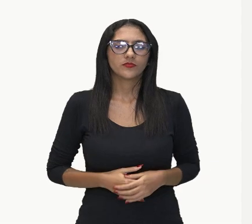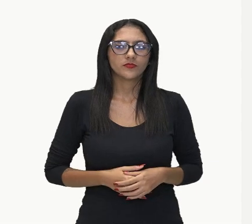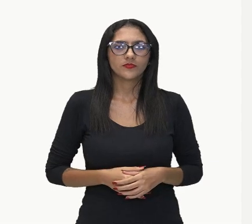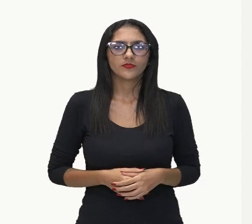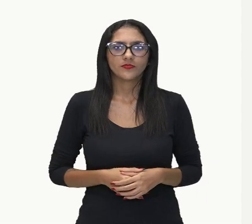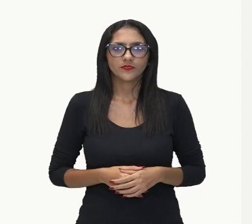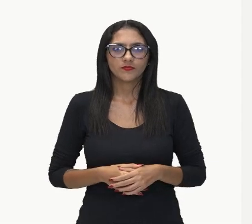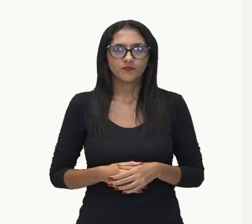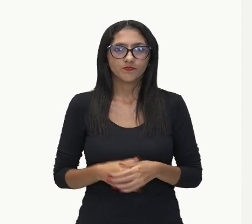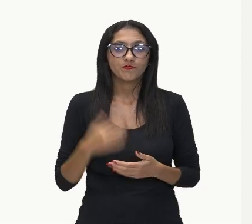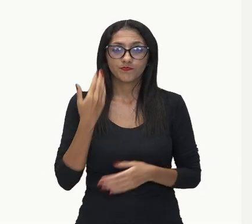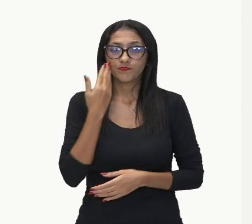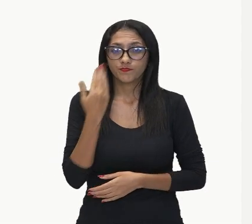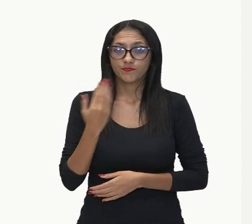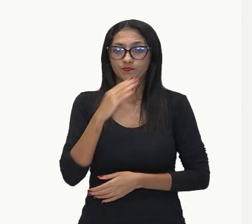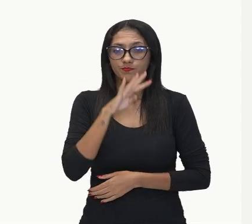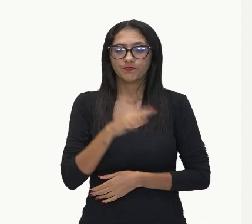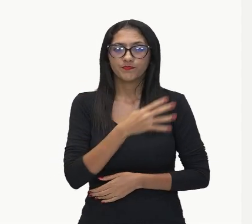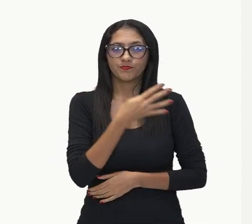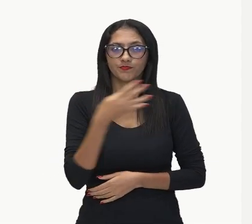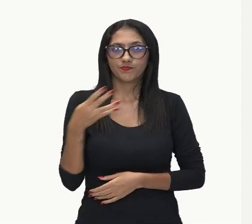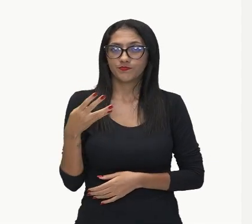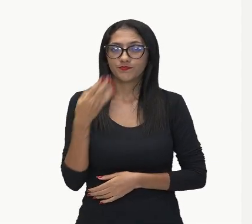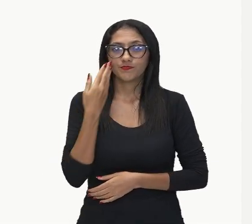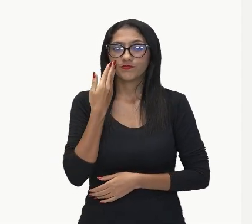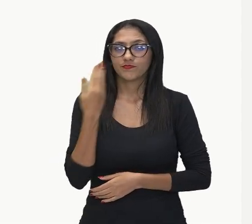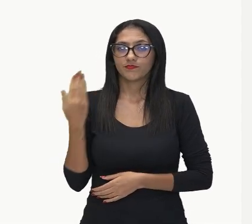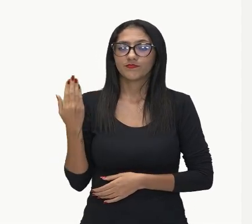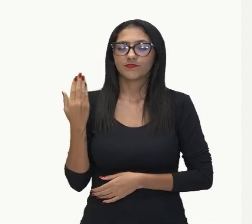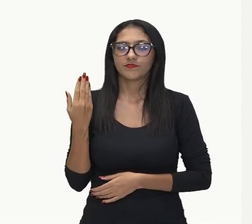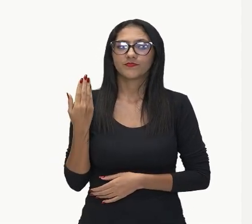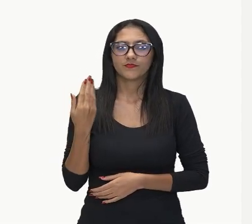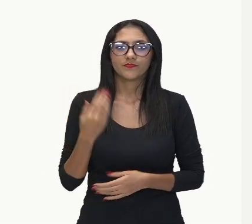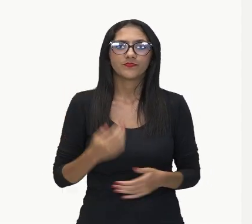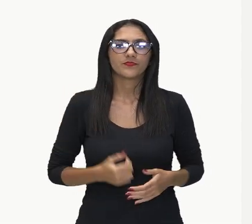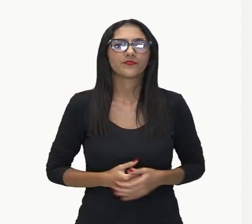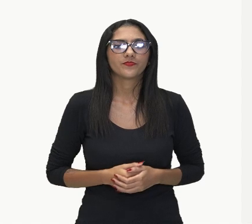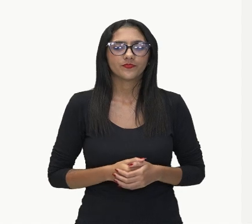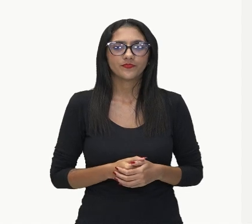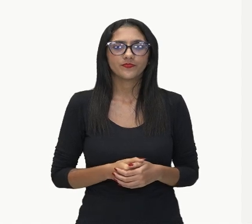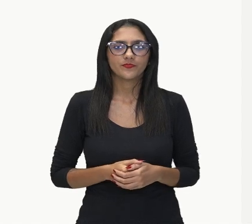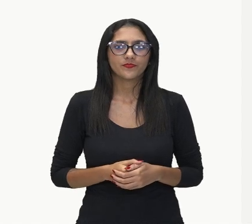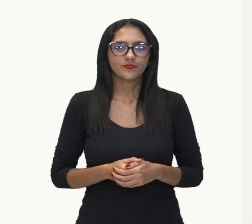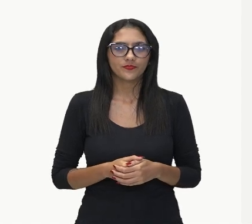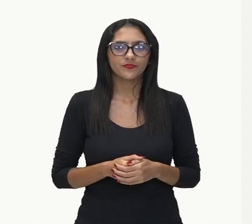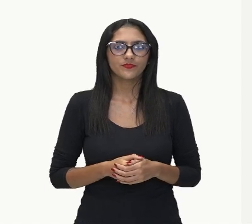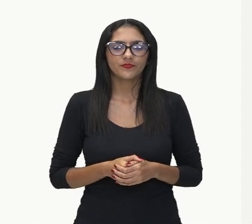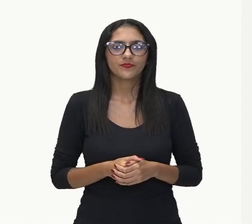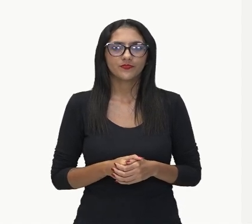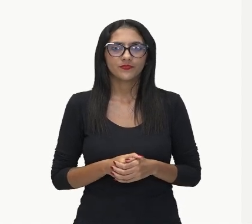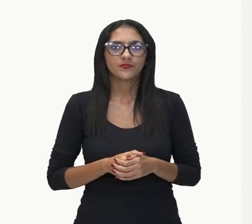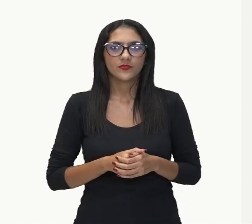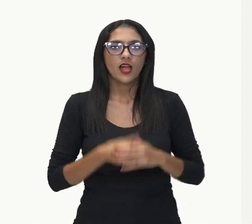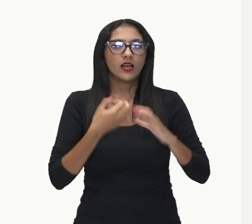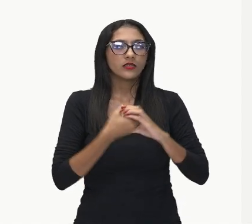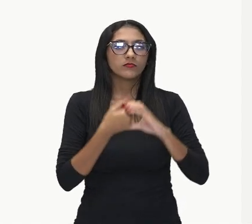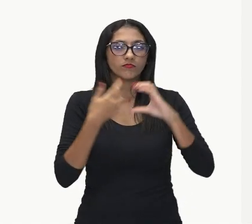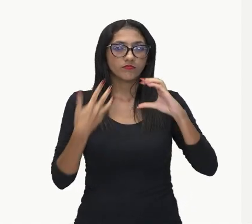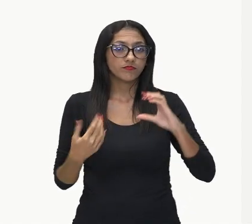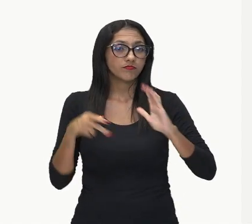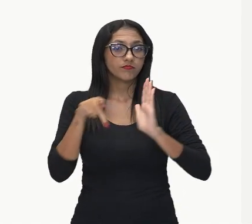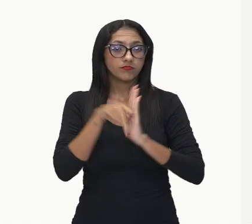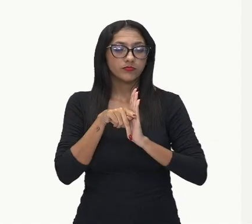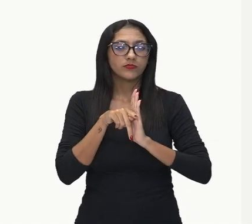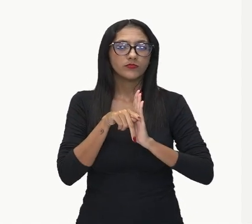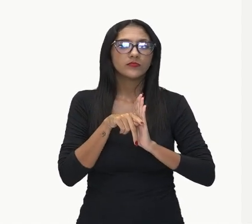ao nosso quadro. Então, nós temos aí o quadro das conjunções e locuções conjuntivas, certo? A classificação dessas aí são